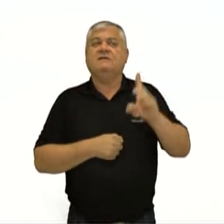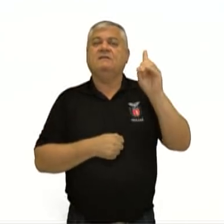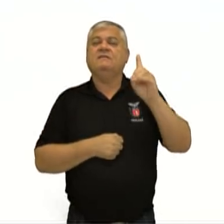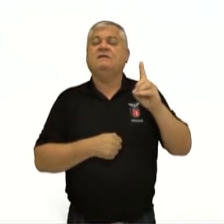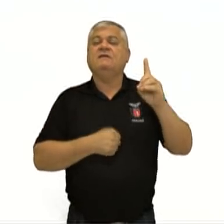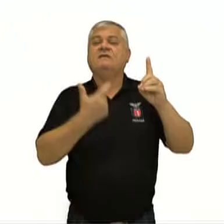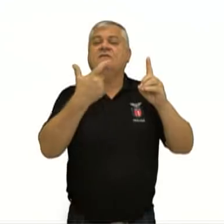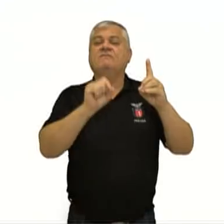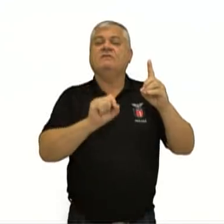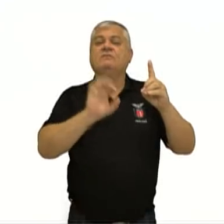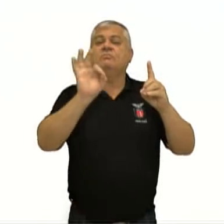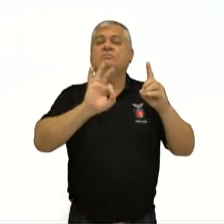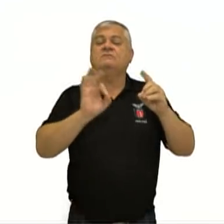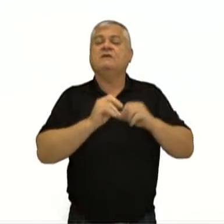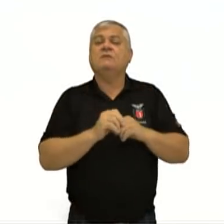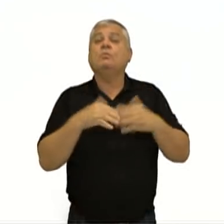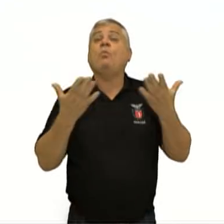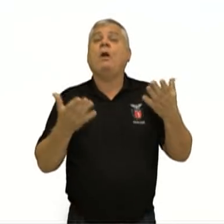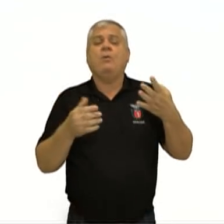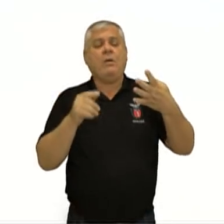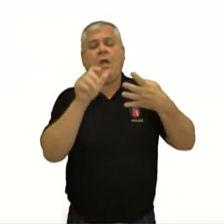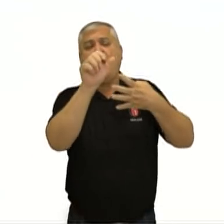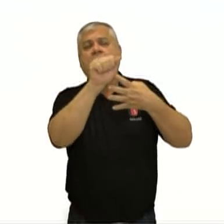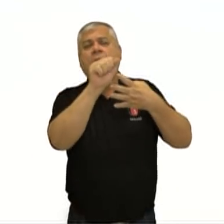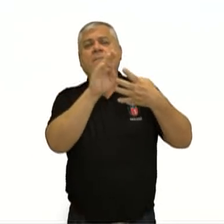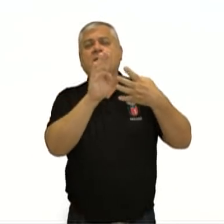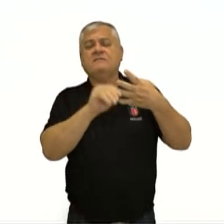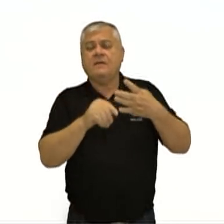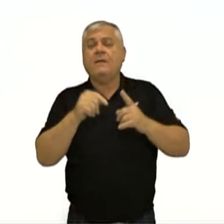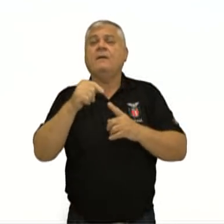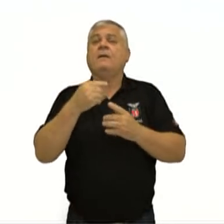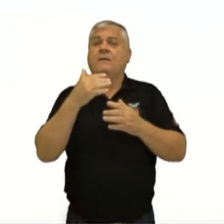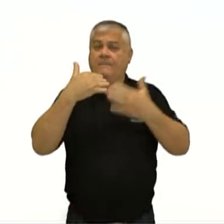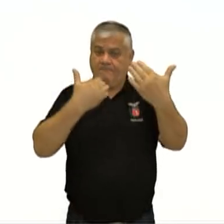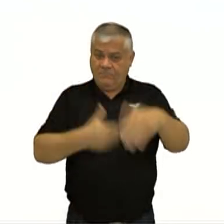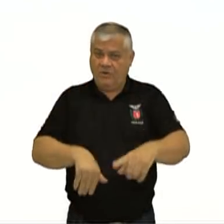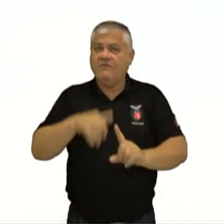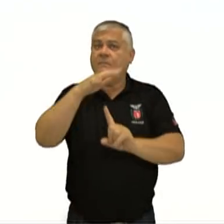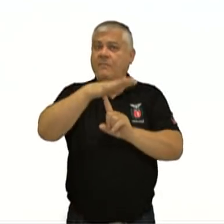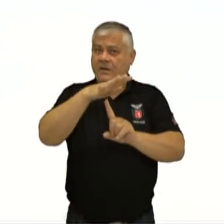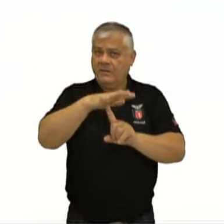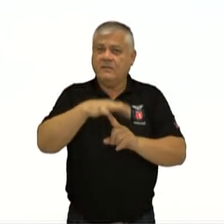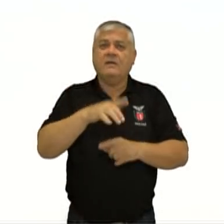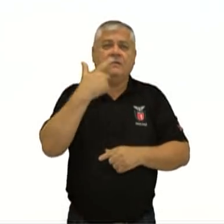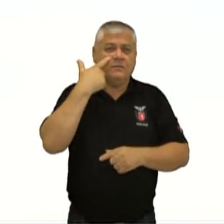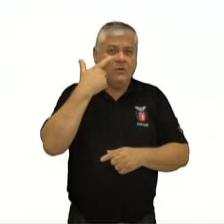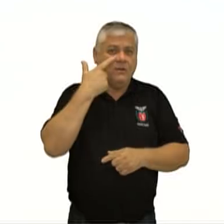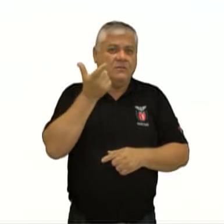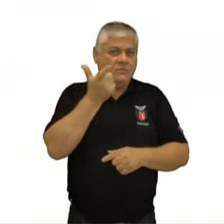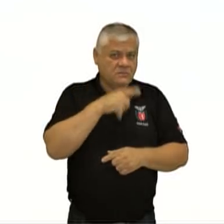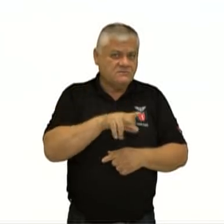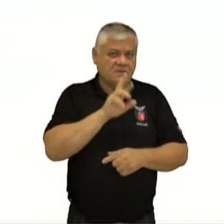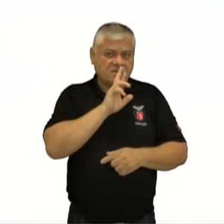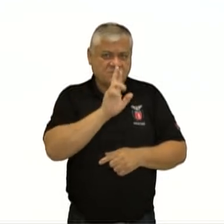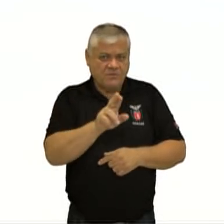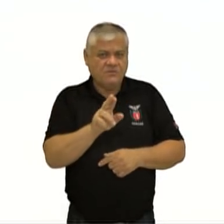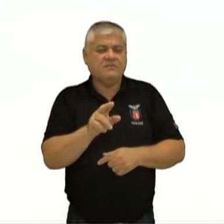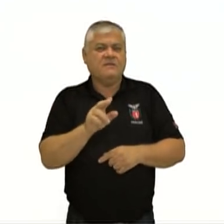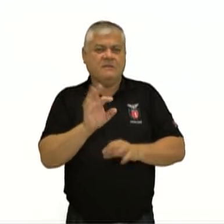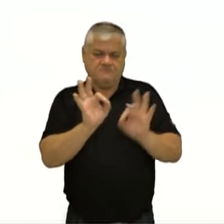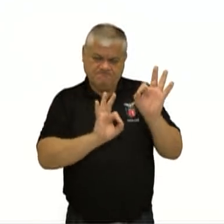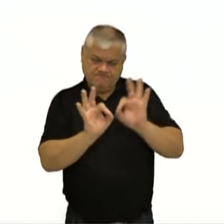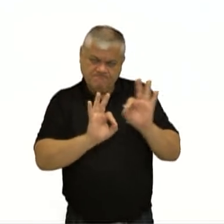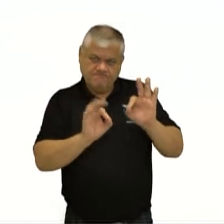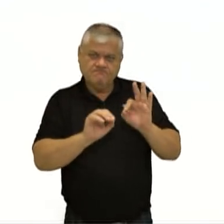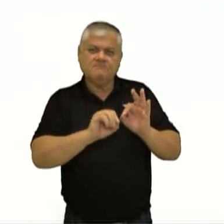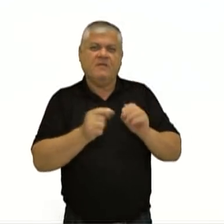D, 20%. Essa questão saiu na prova Paraná. Então, dá uma olhadinha se você é capaz de fazer esse exercício, resolva no seu